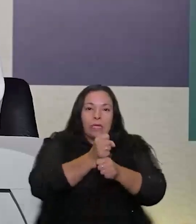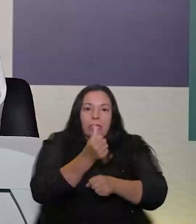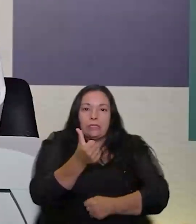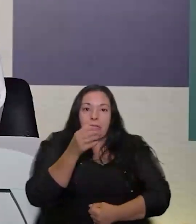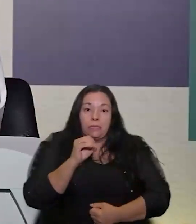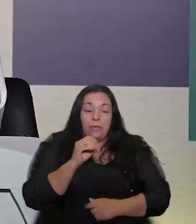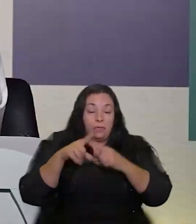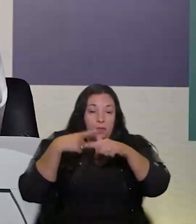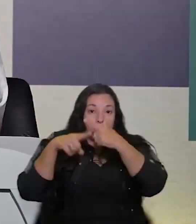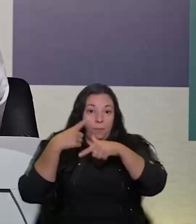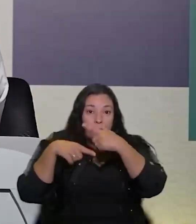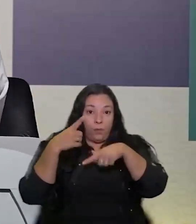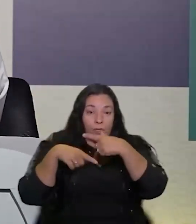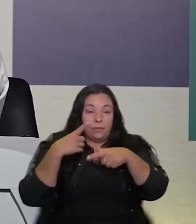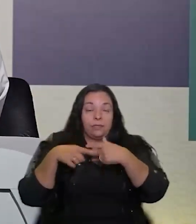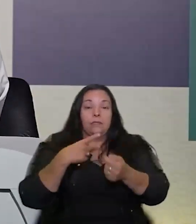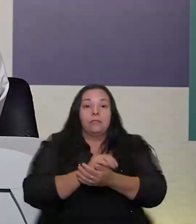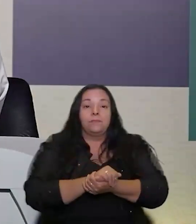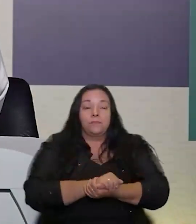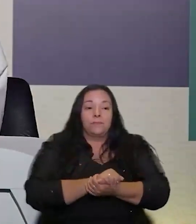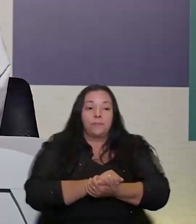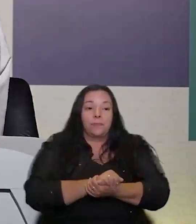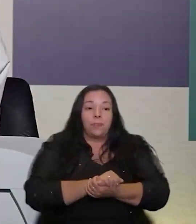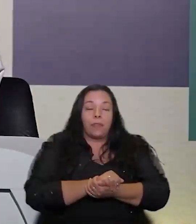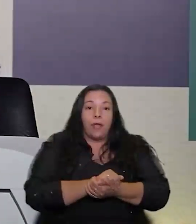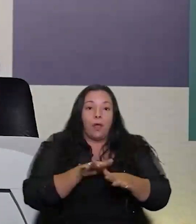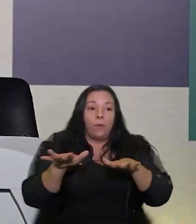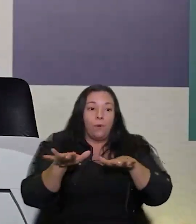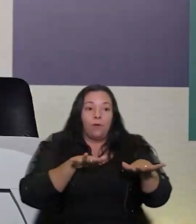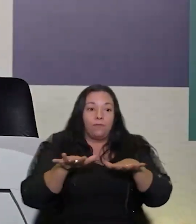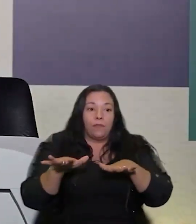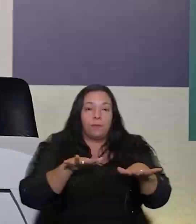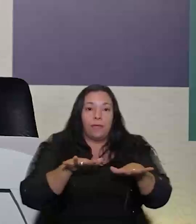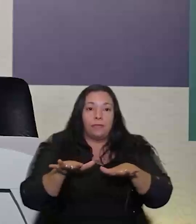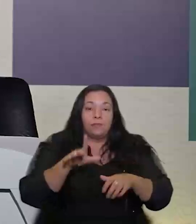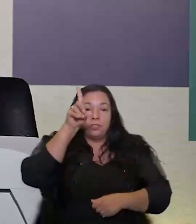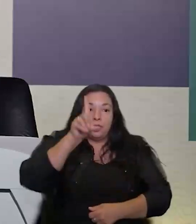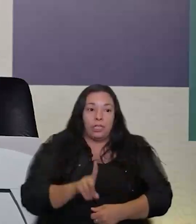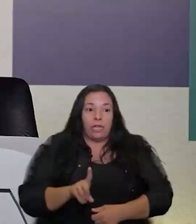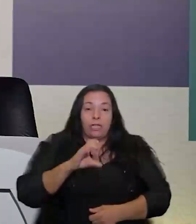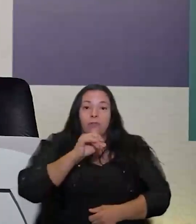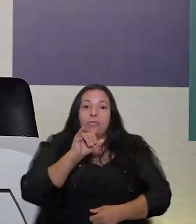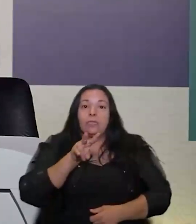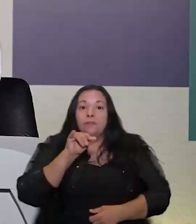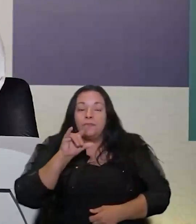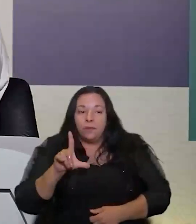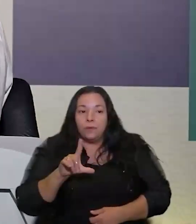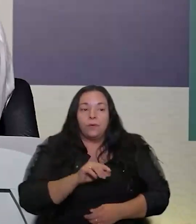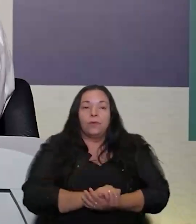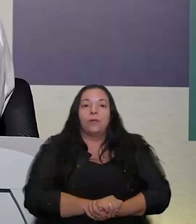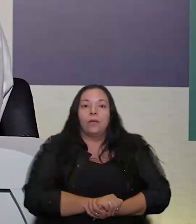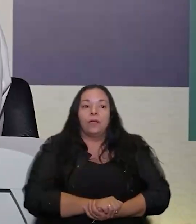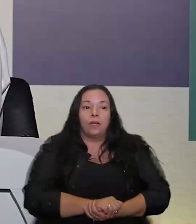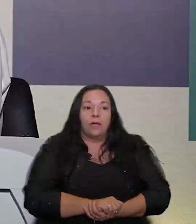tempo depois da criação do Estado americano, o movimento de direitos civis conseguiu alargar